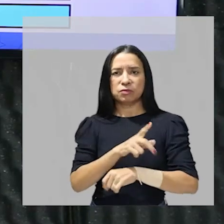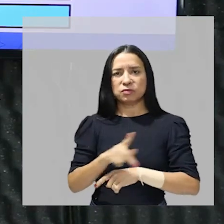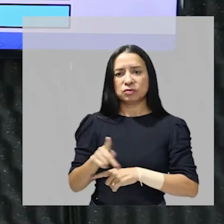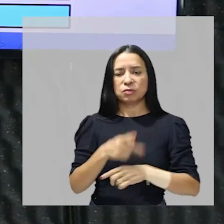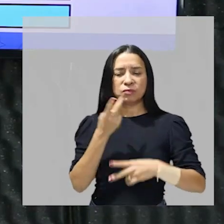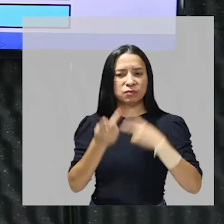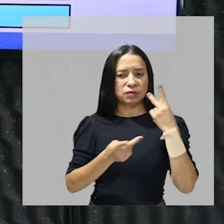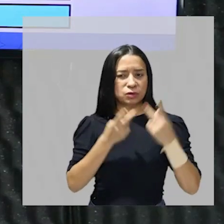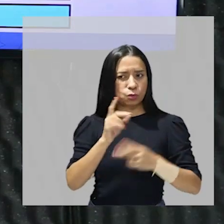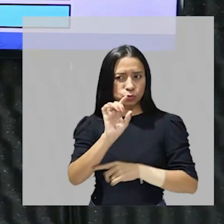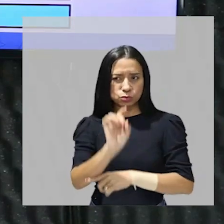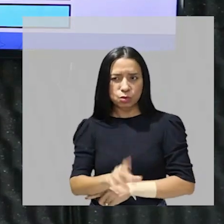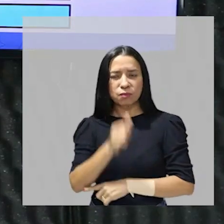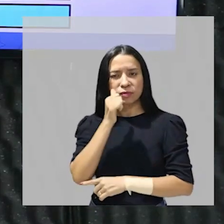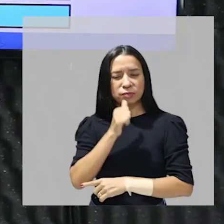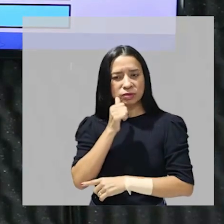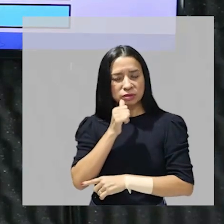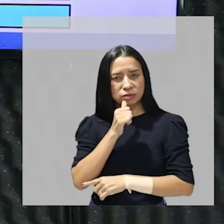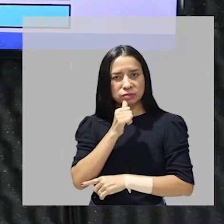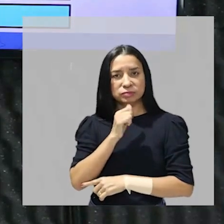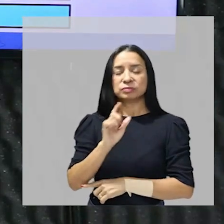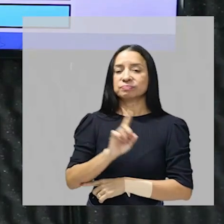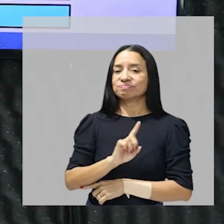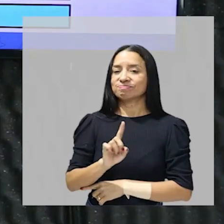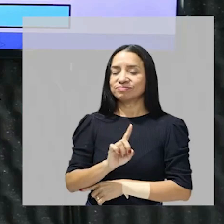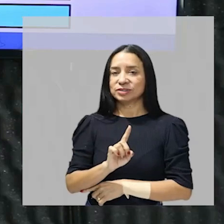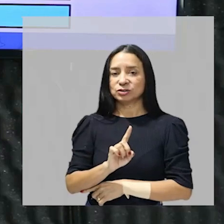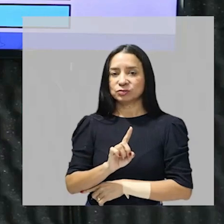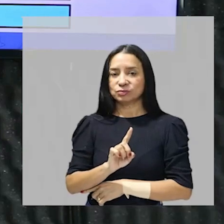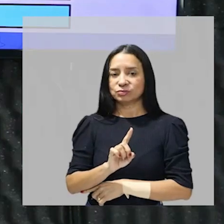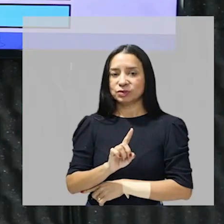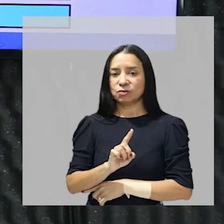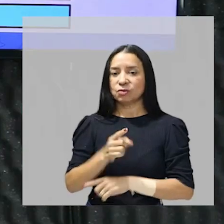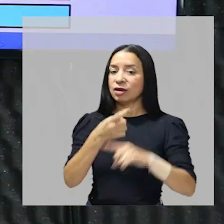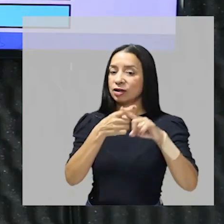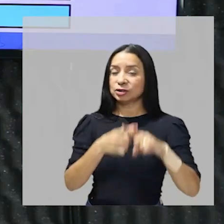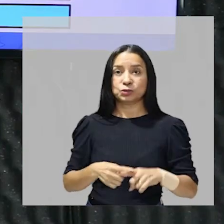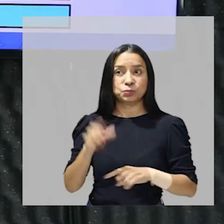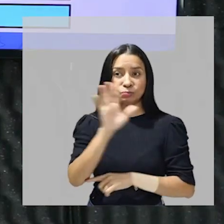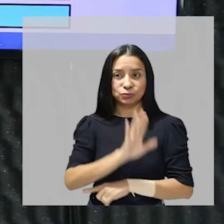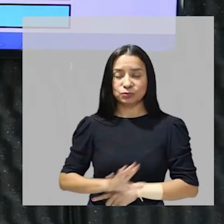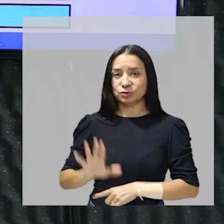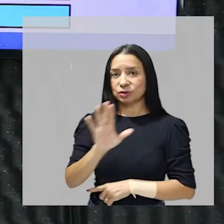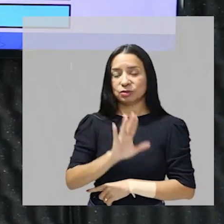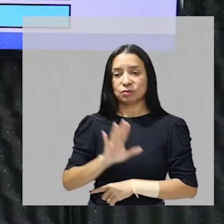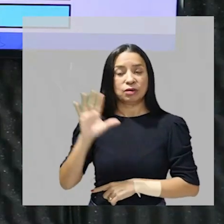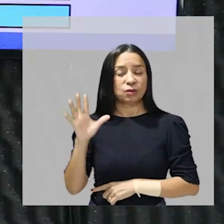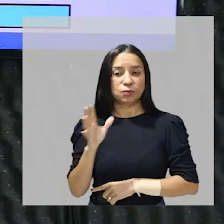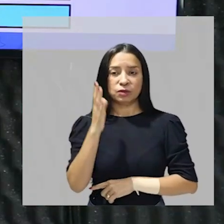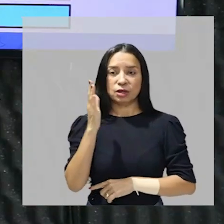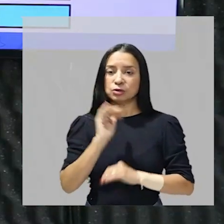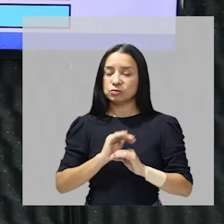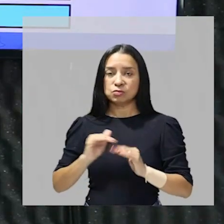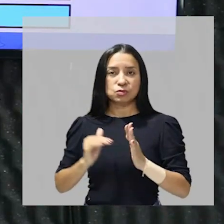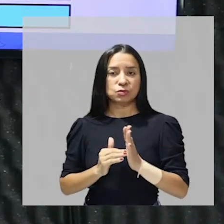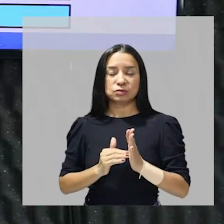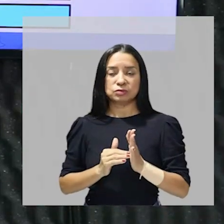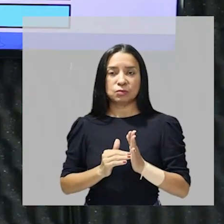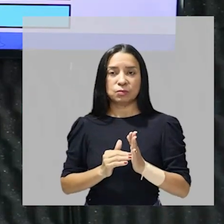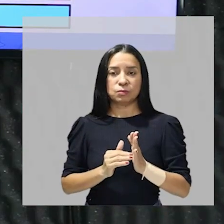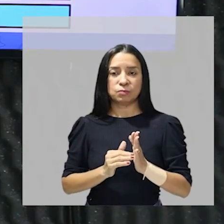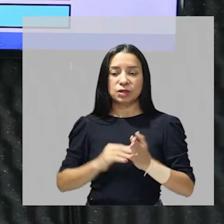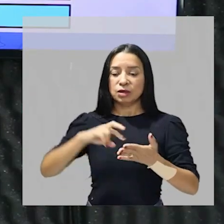pouco, exclusivamente feminina? Não a disputa no geral, como ela acontece no geral. A